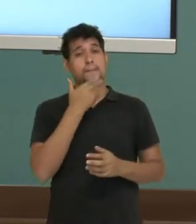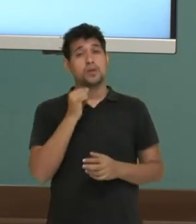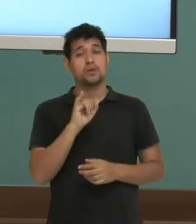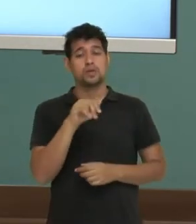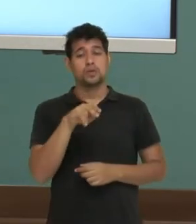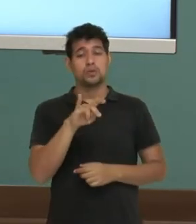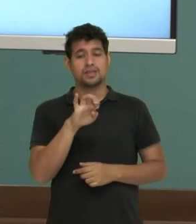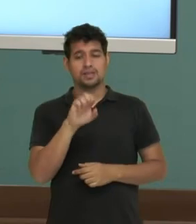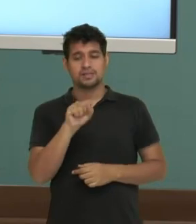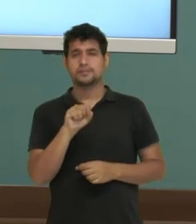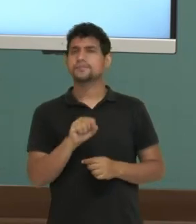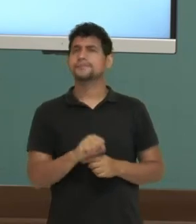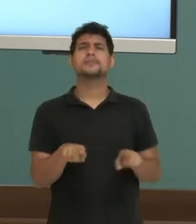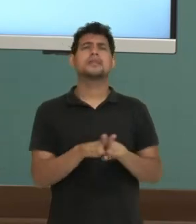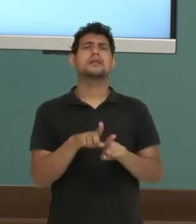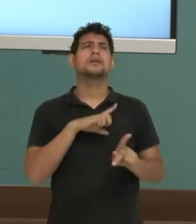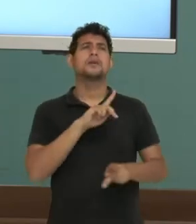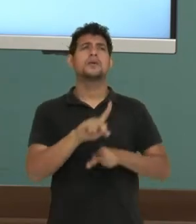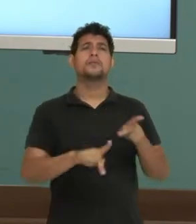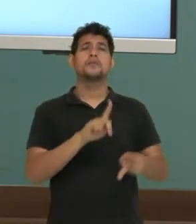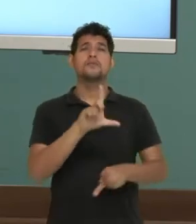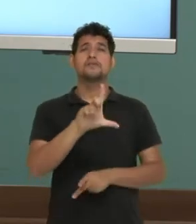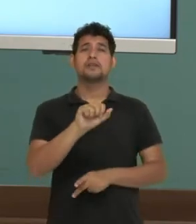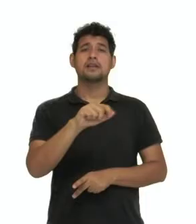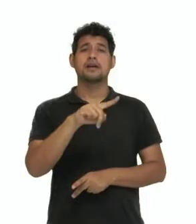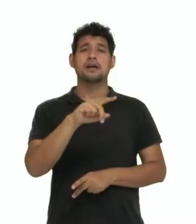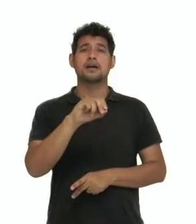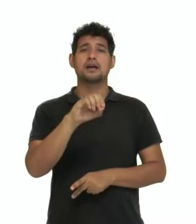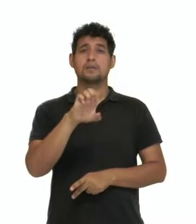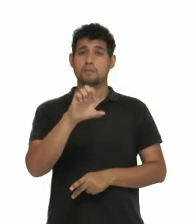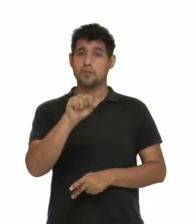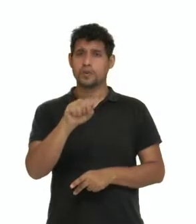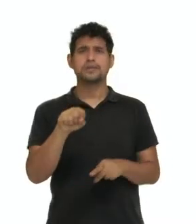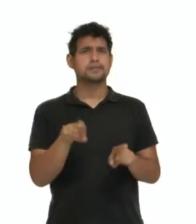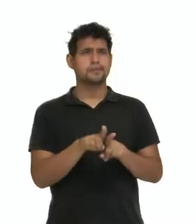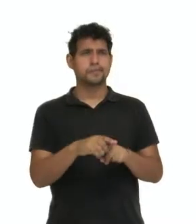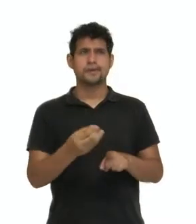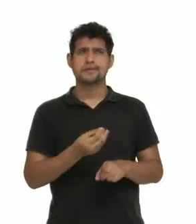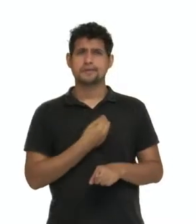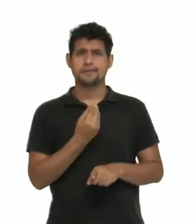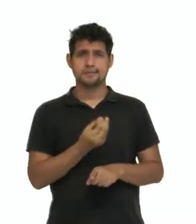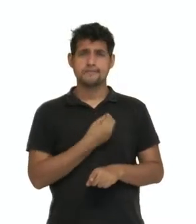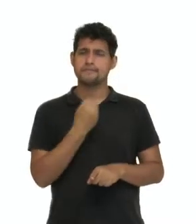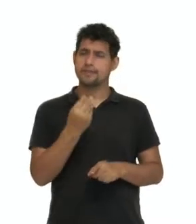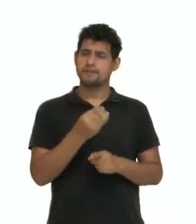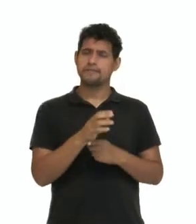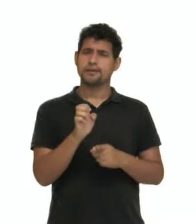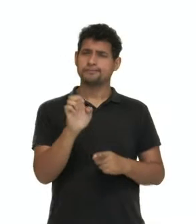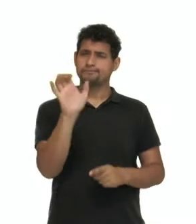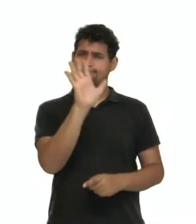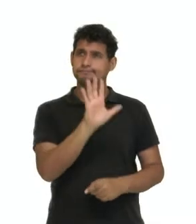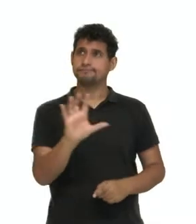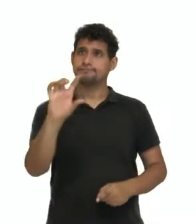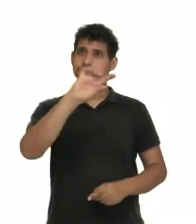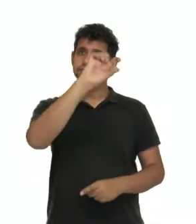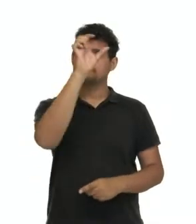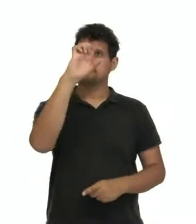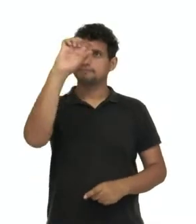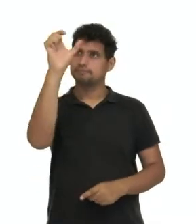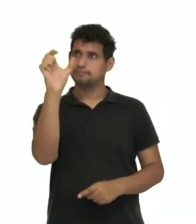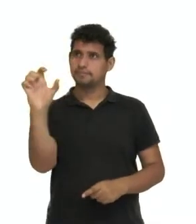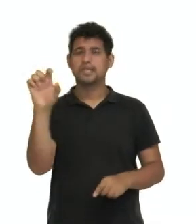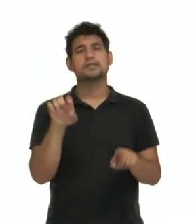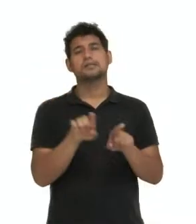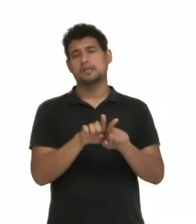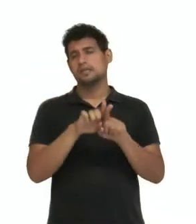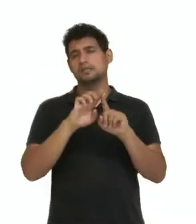também os lapões. Os lapões vivem no norte aqui do que é a Escandinávia, ok? Entre aí a Noruega, a Finlândia, né?